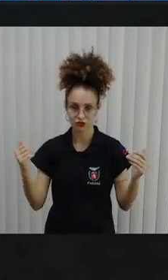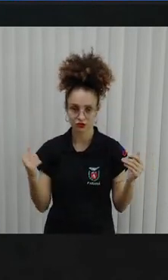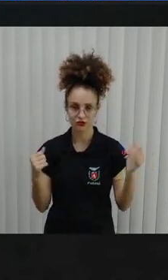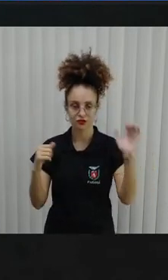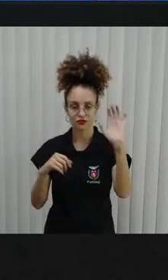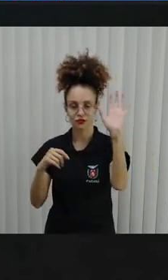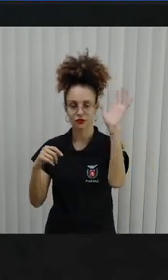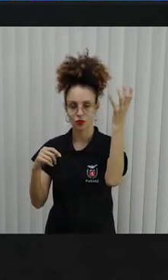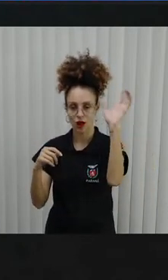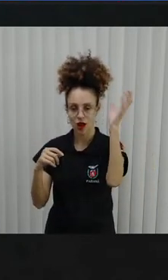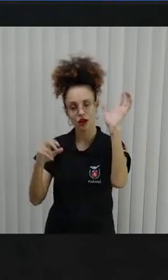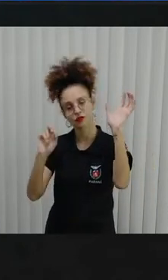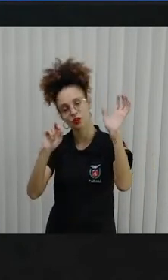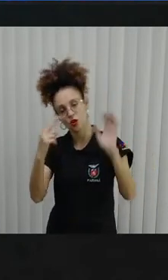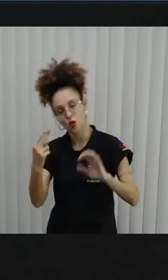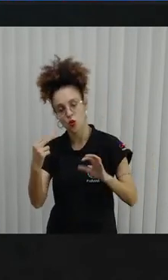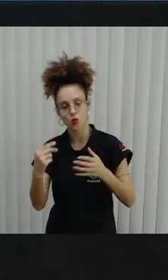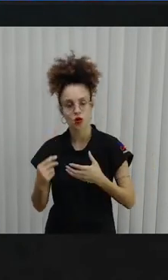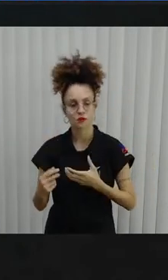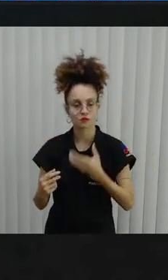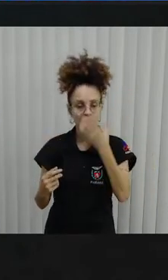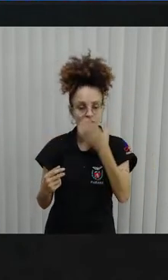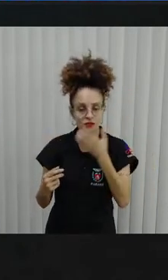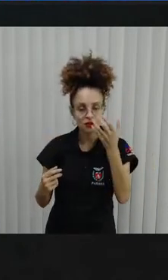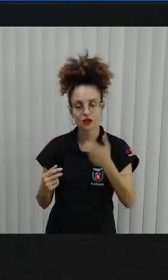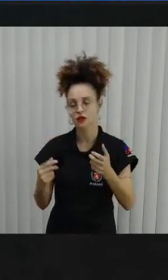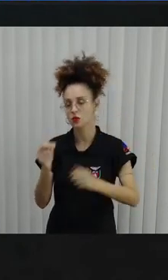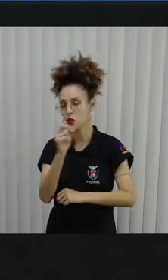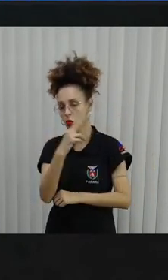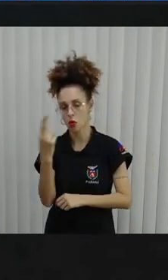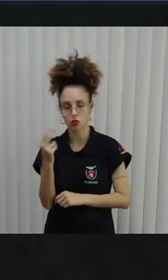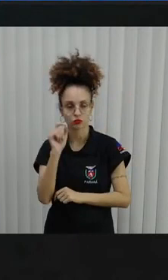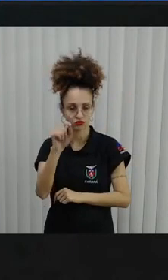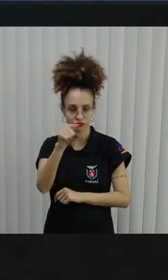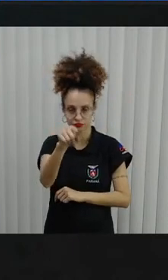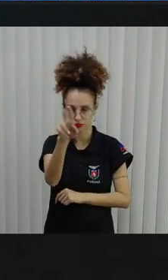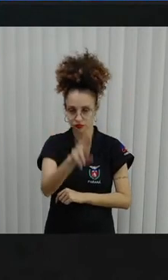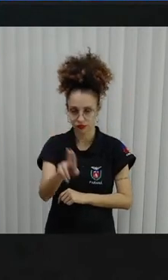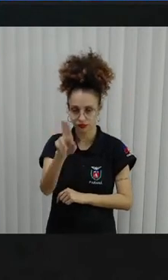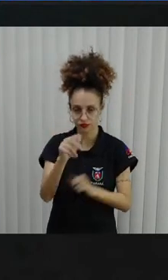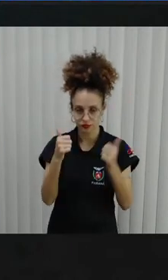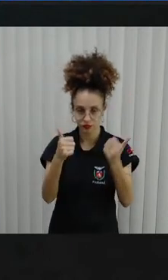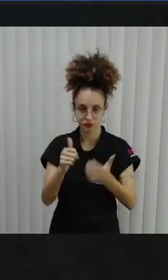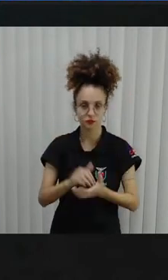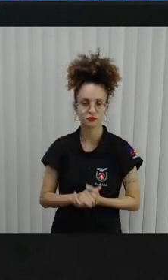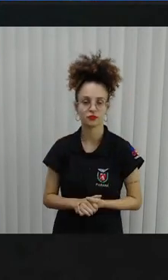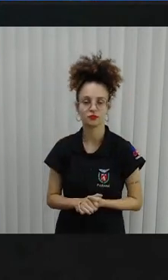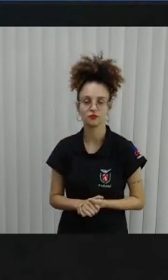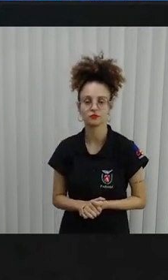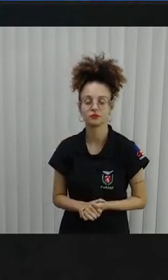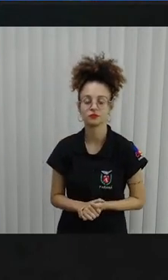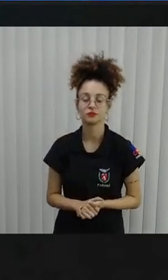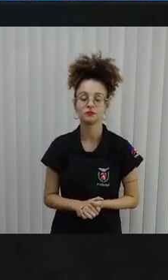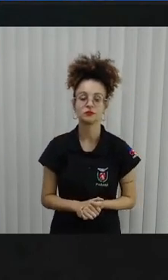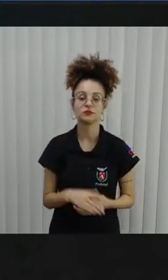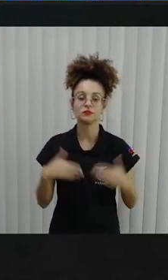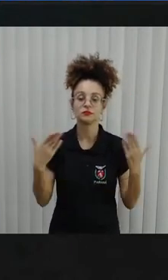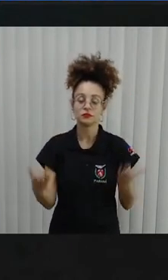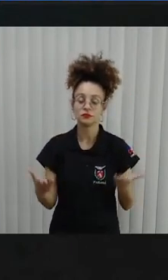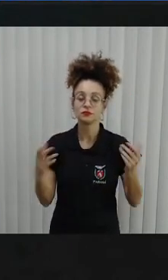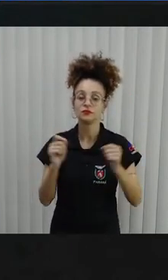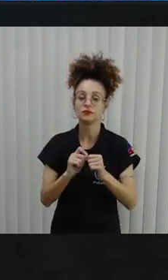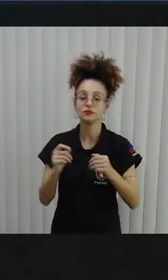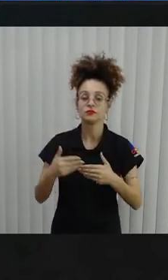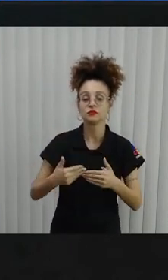o cacto, tá? Ou com a maçã, ou com a gente estiver utilizando na tela. Beleza? Então vamos lá. Para isso, o que a gente vai